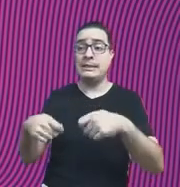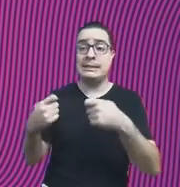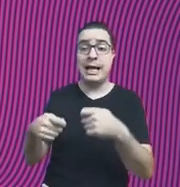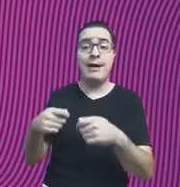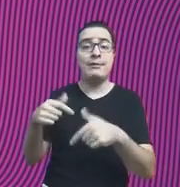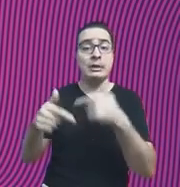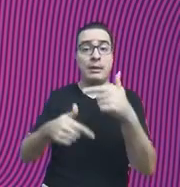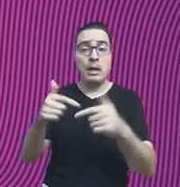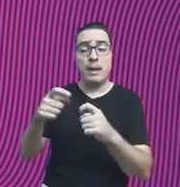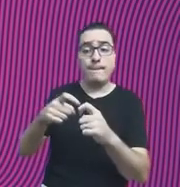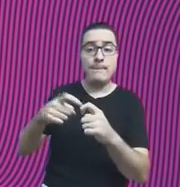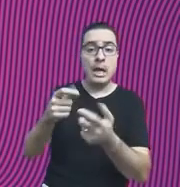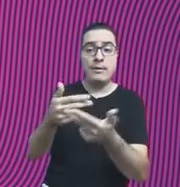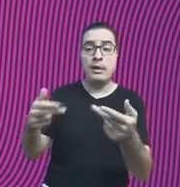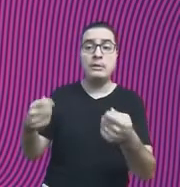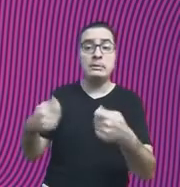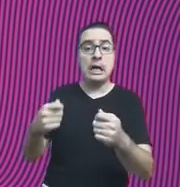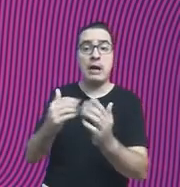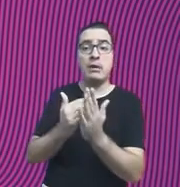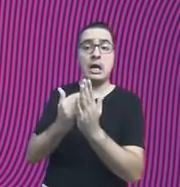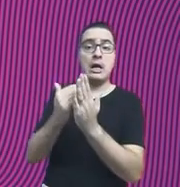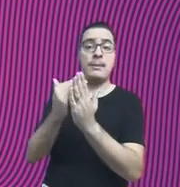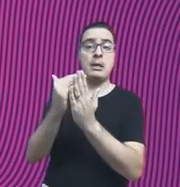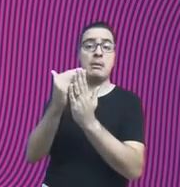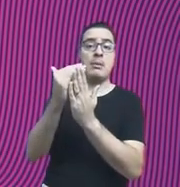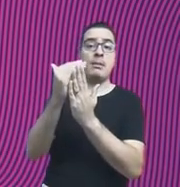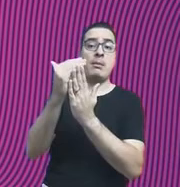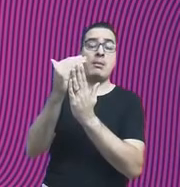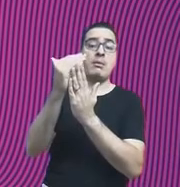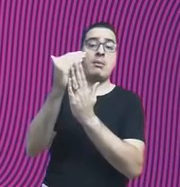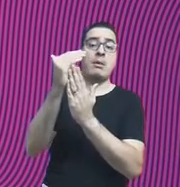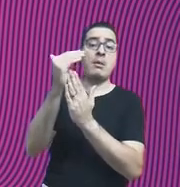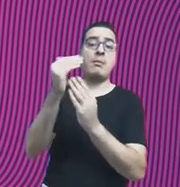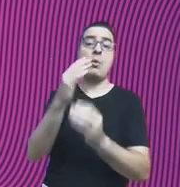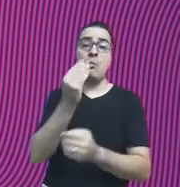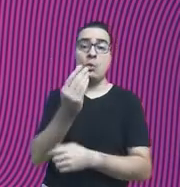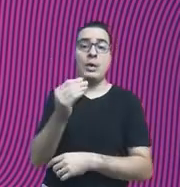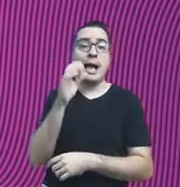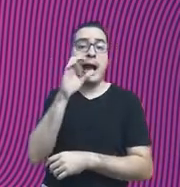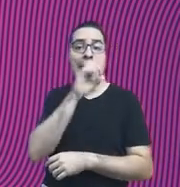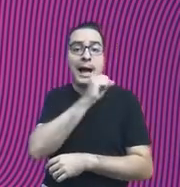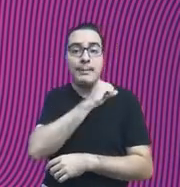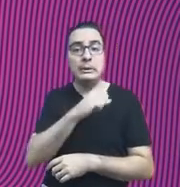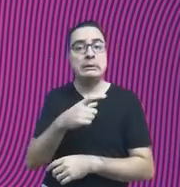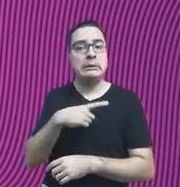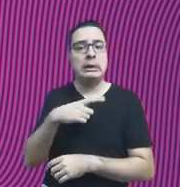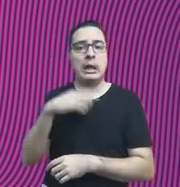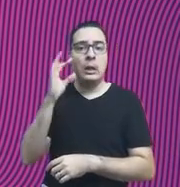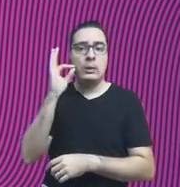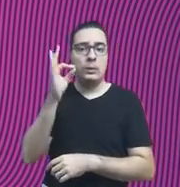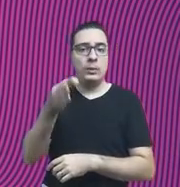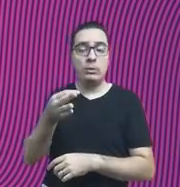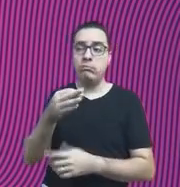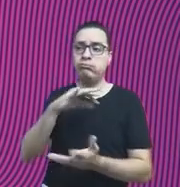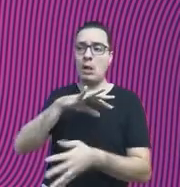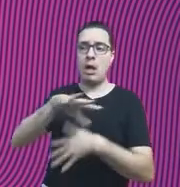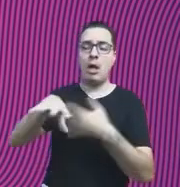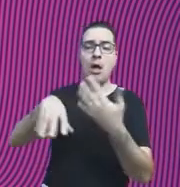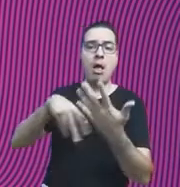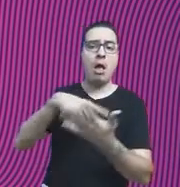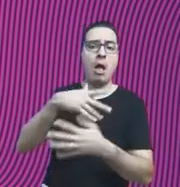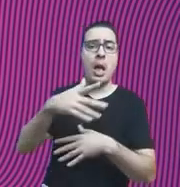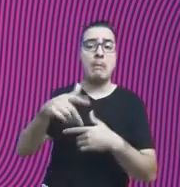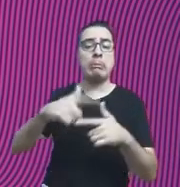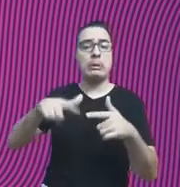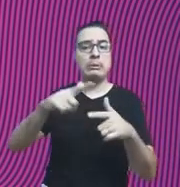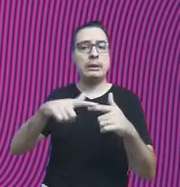certo? De maneira exponencial, de maneira rápida, de maneira a criar um colapso nas cadeias de saúde, tanto no